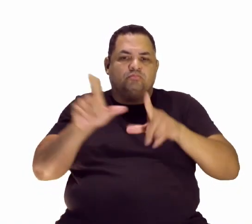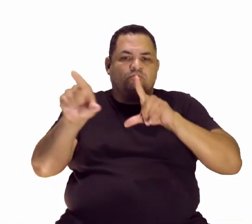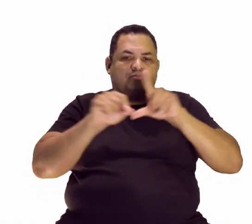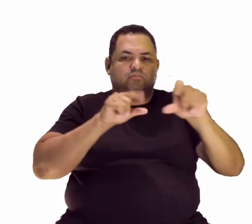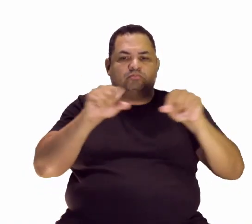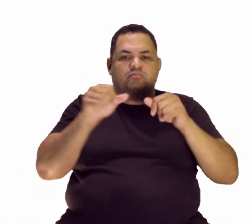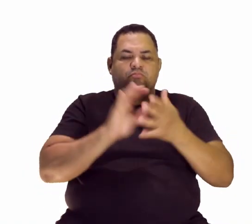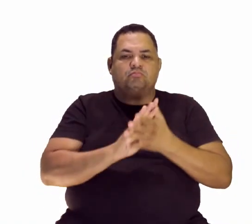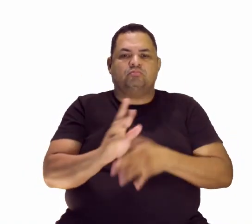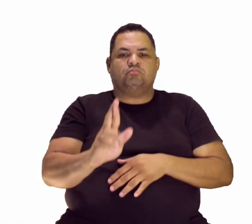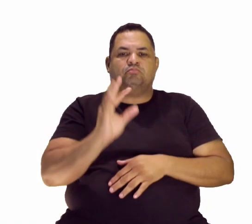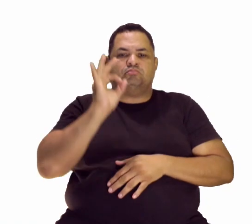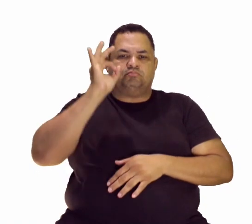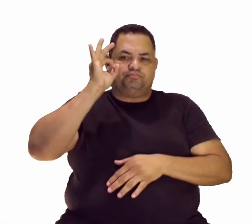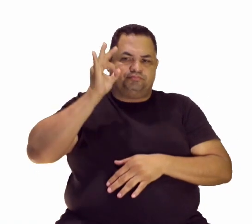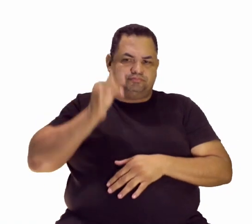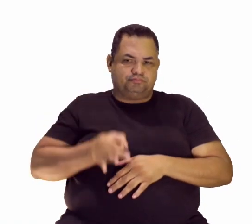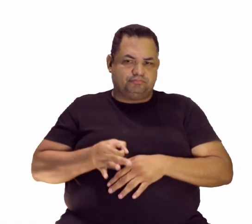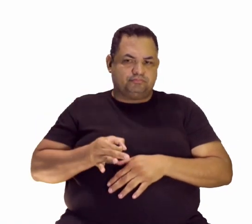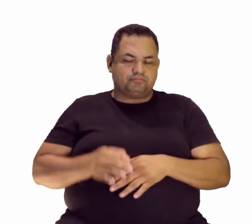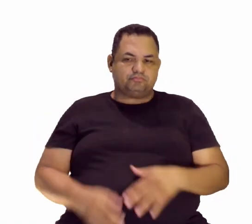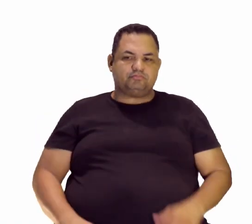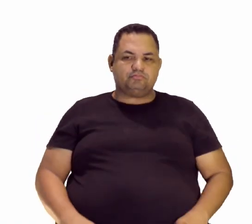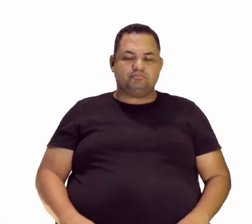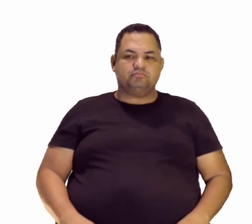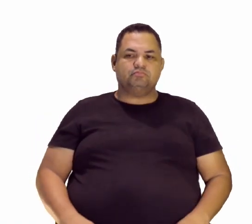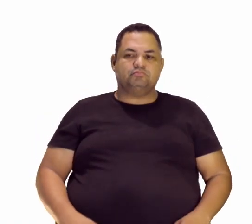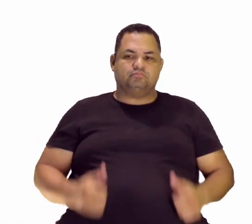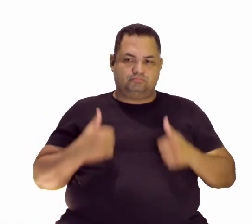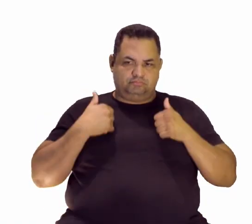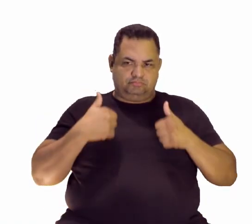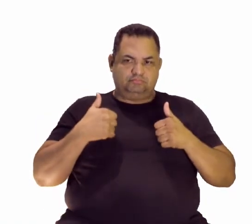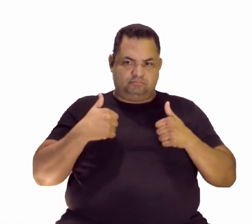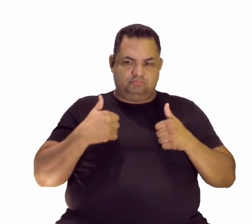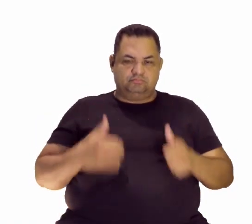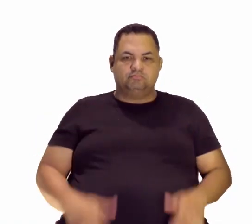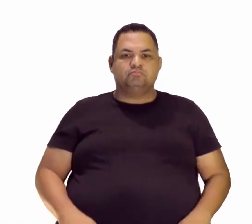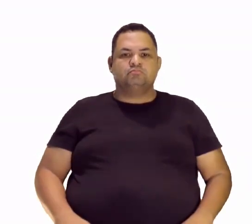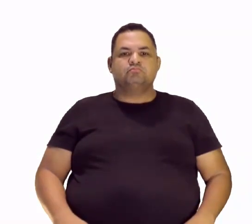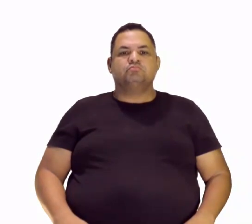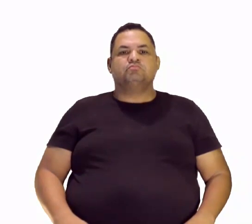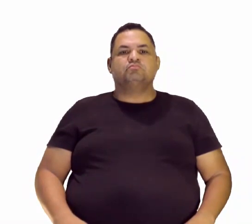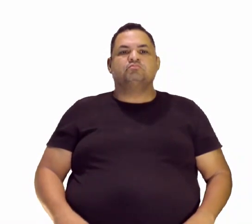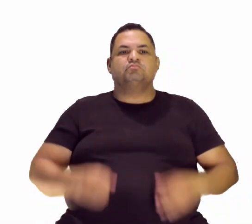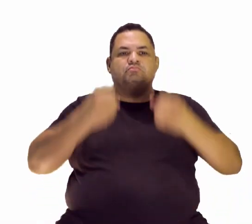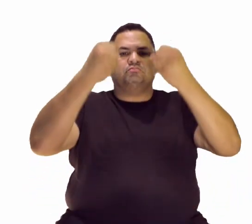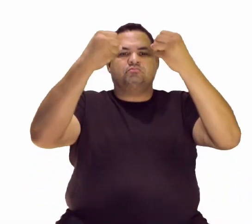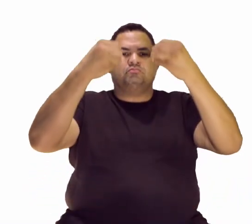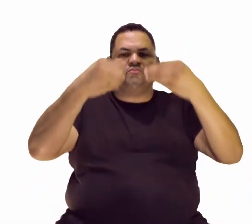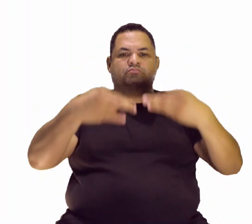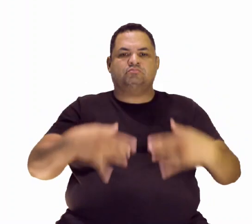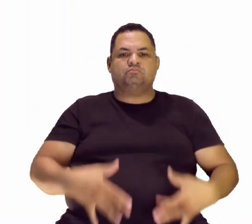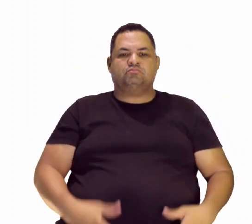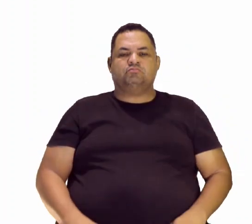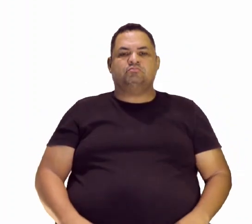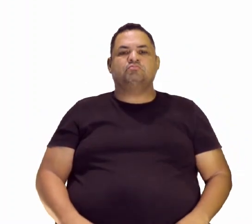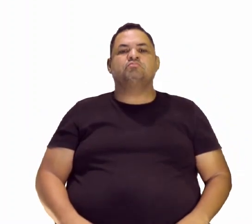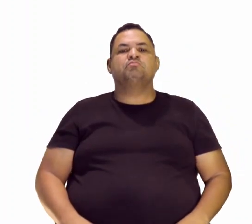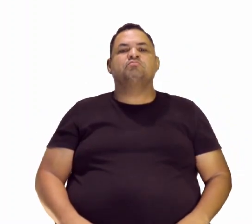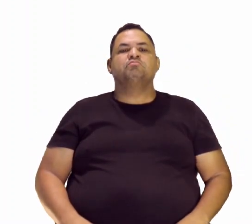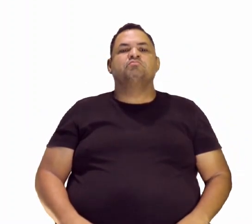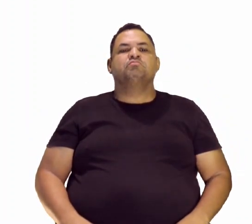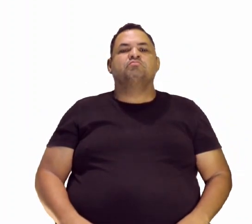escolher a resposta correta. Tá joia? E aí aqui no comentário, exatamente o